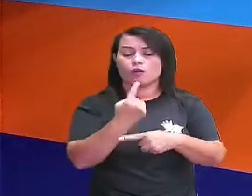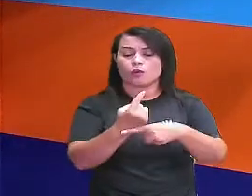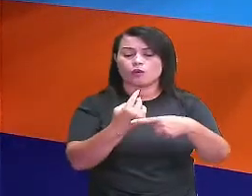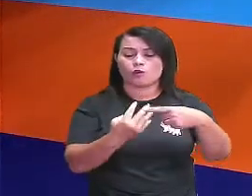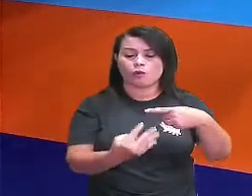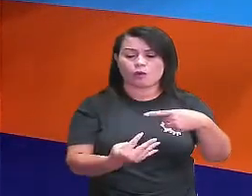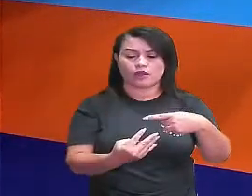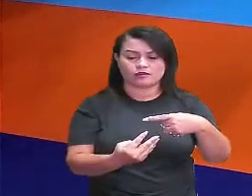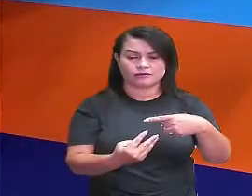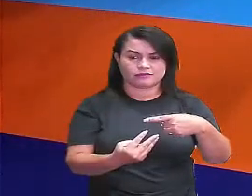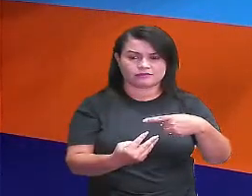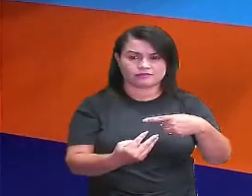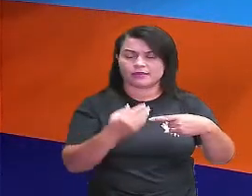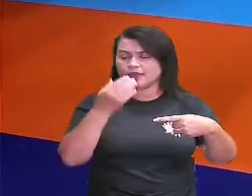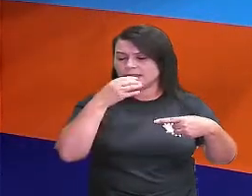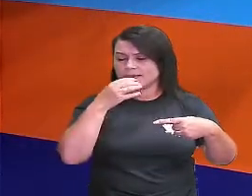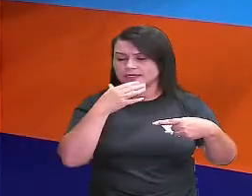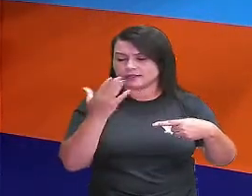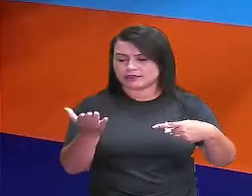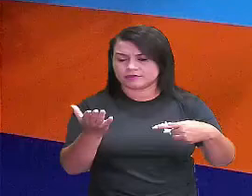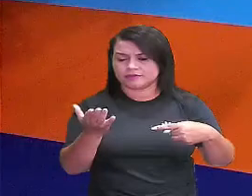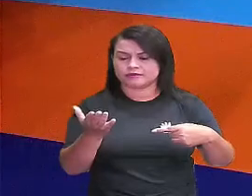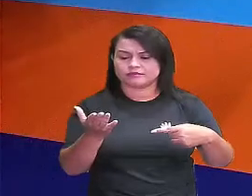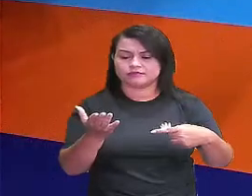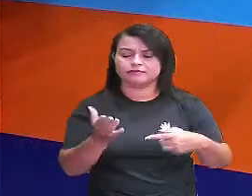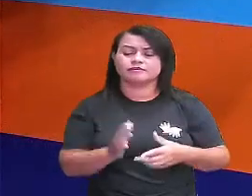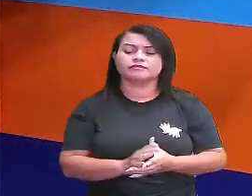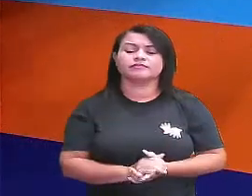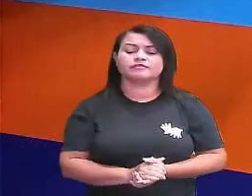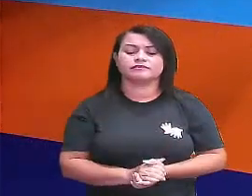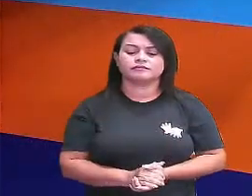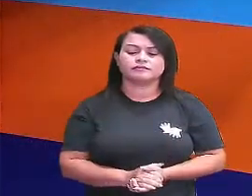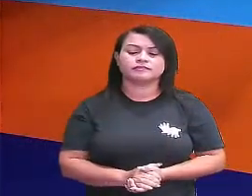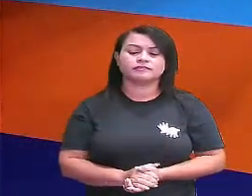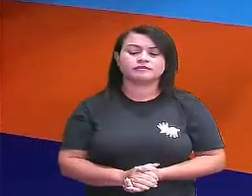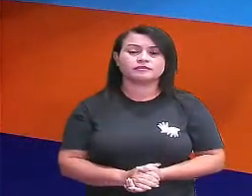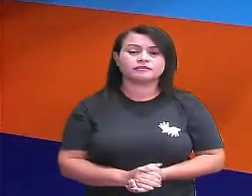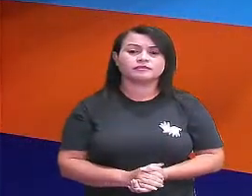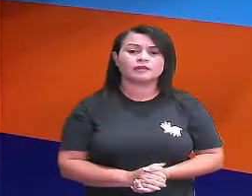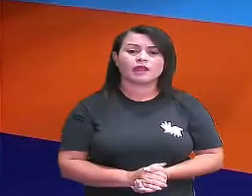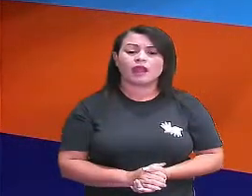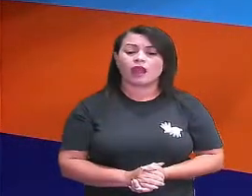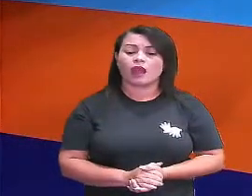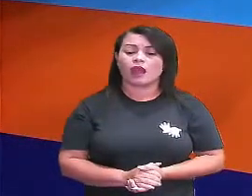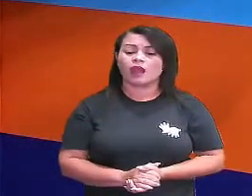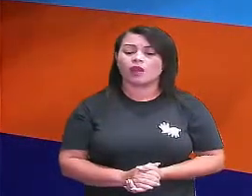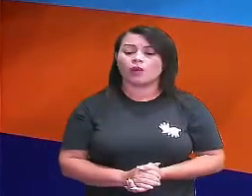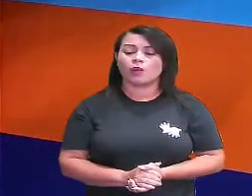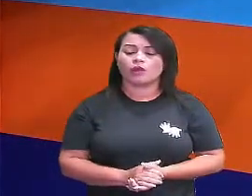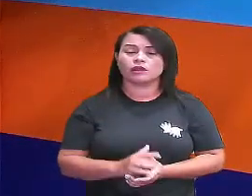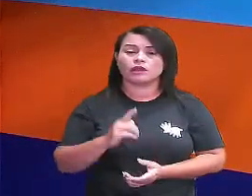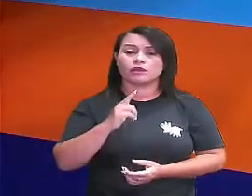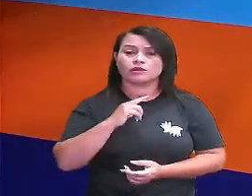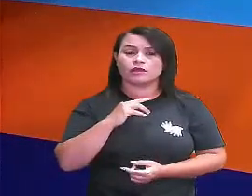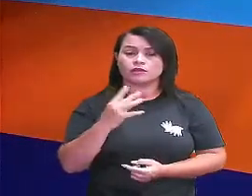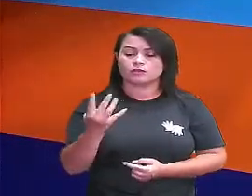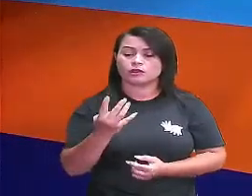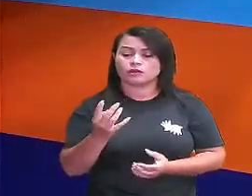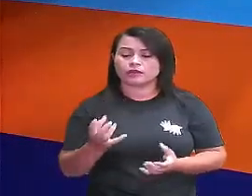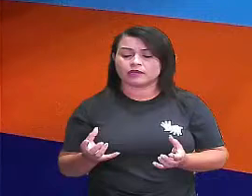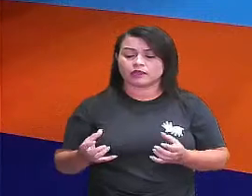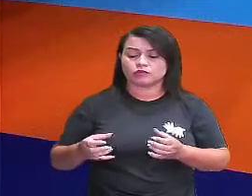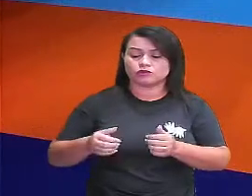maçã dividida em 1/4. 1/4 de maçã, 1/4, 1/4 e 1/4, tá? Quando eu junto esses 4 pedaços, eu